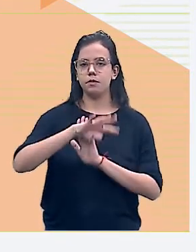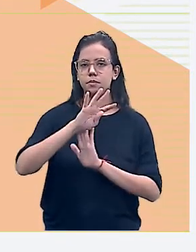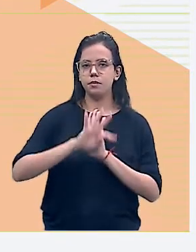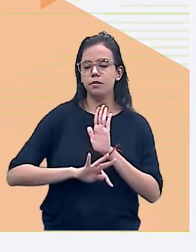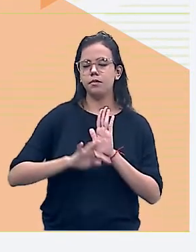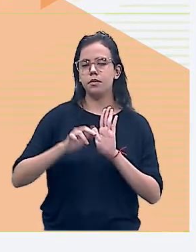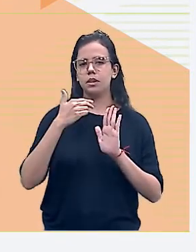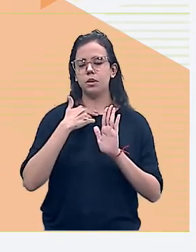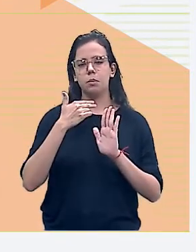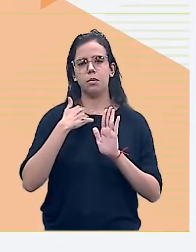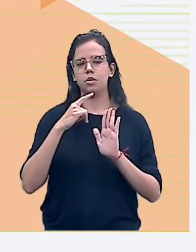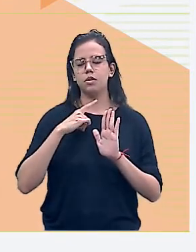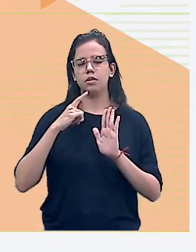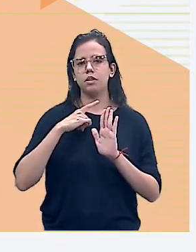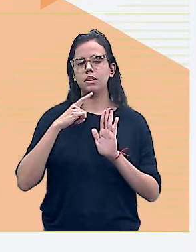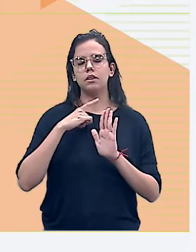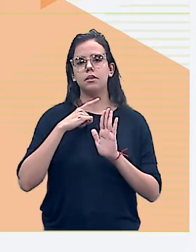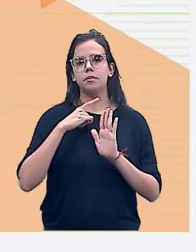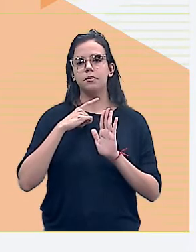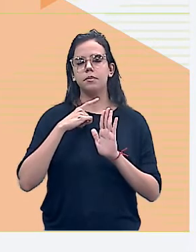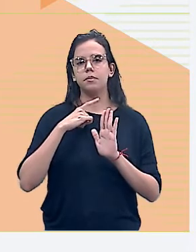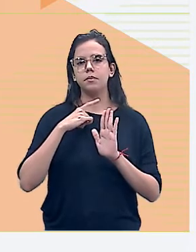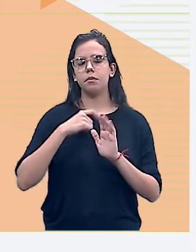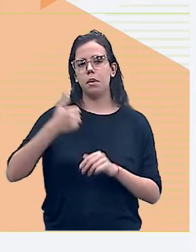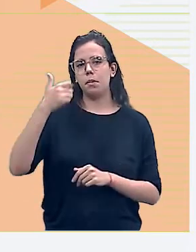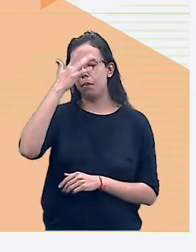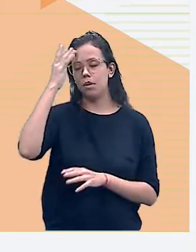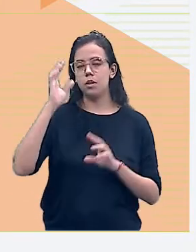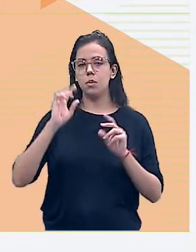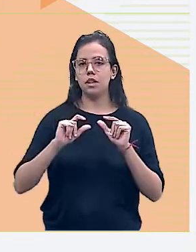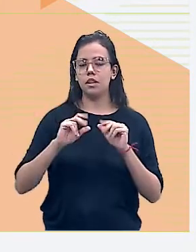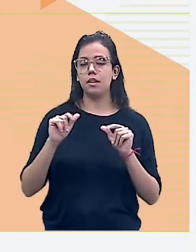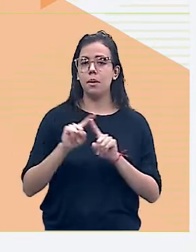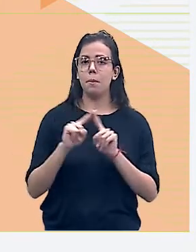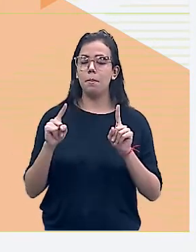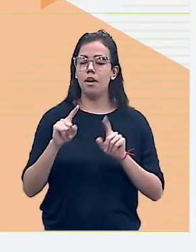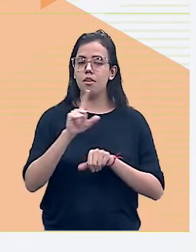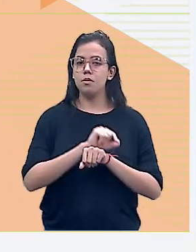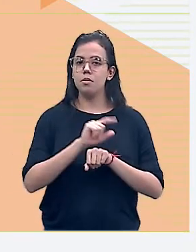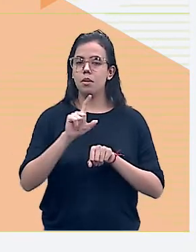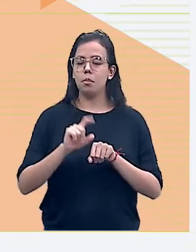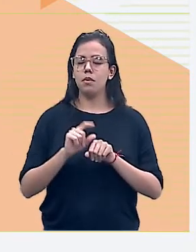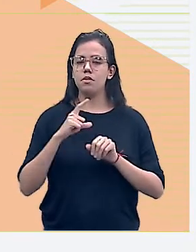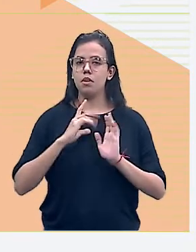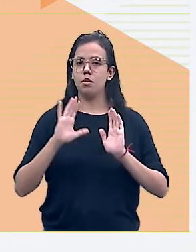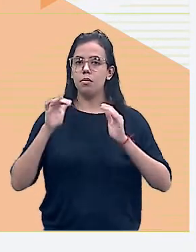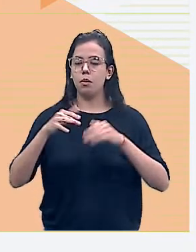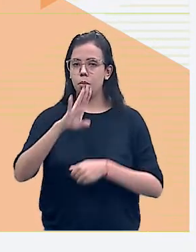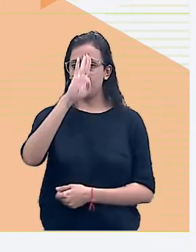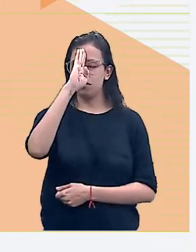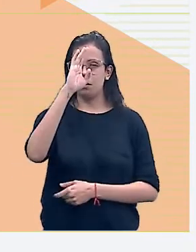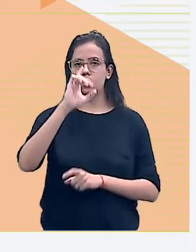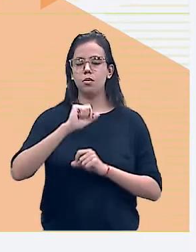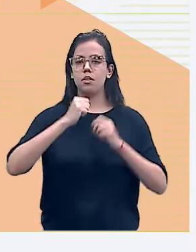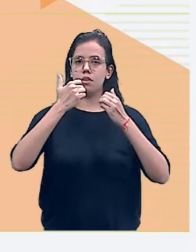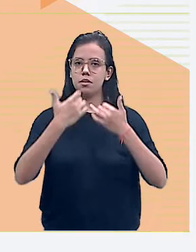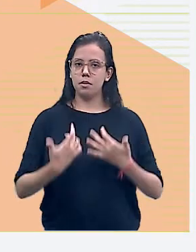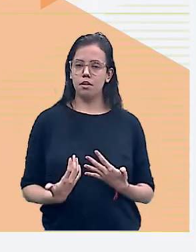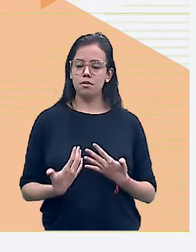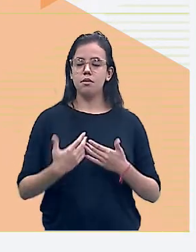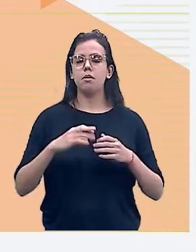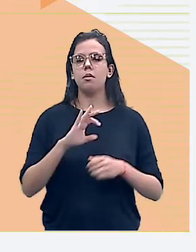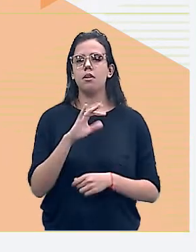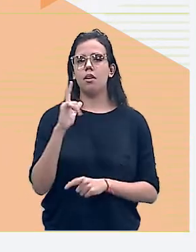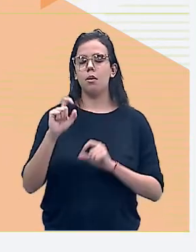não pessoalize nenhuma parte agora os argumentos estão concentrados de forma definitiva no desenvolvimento certo